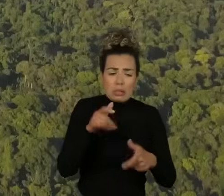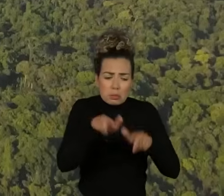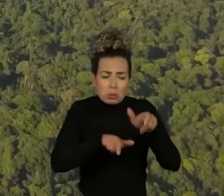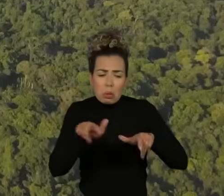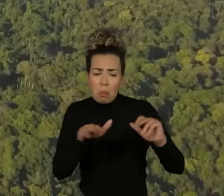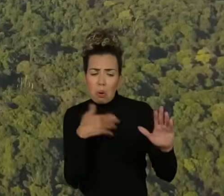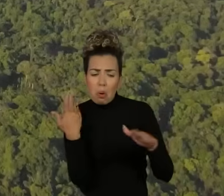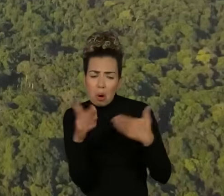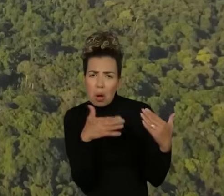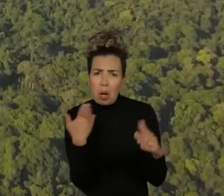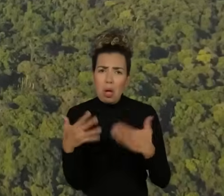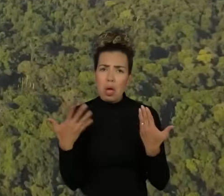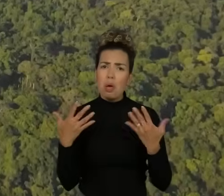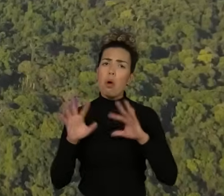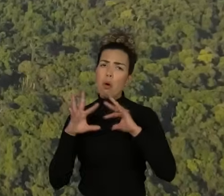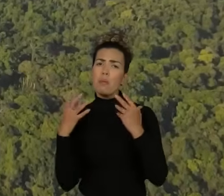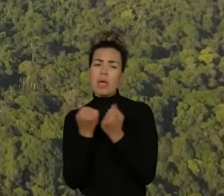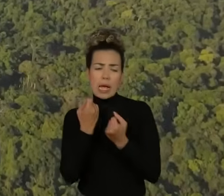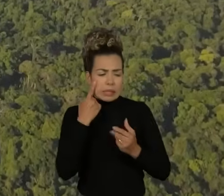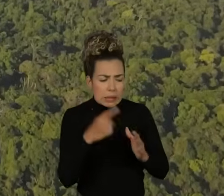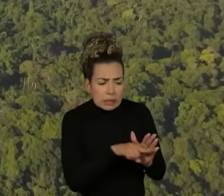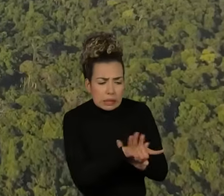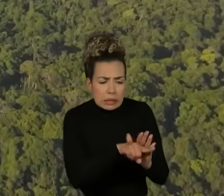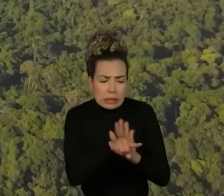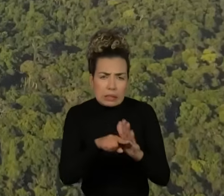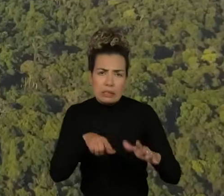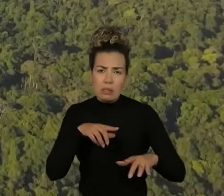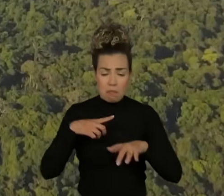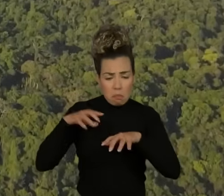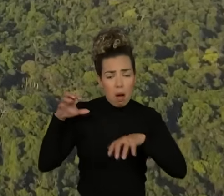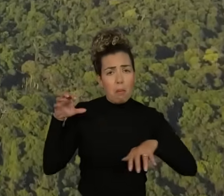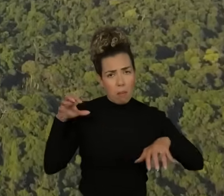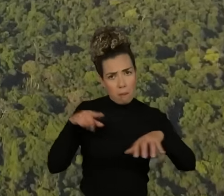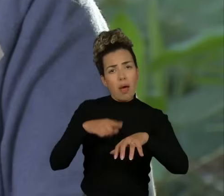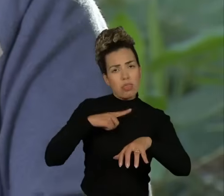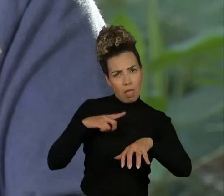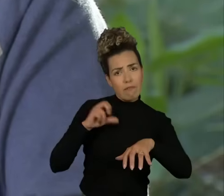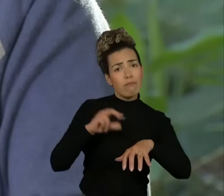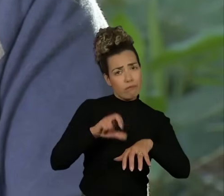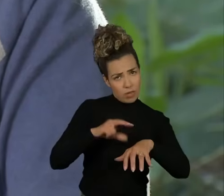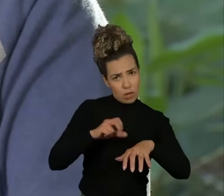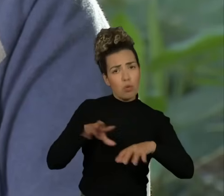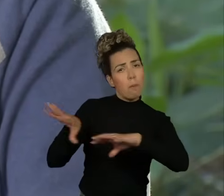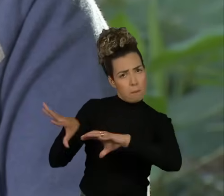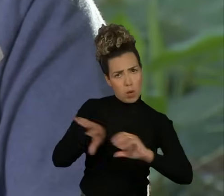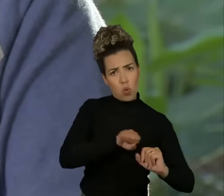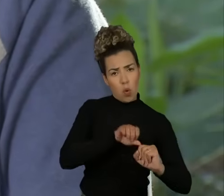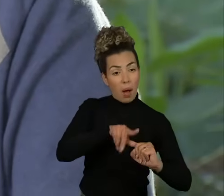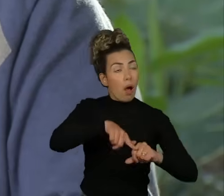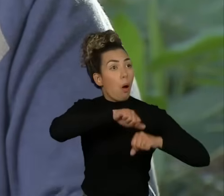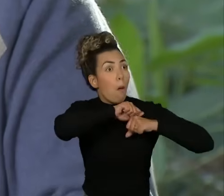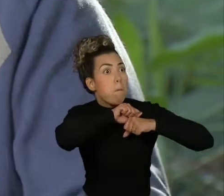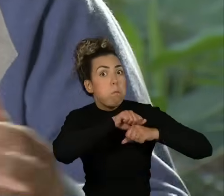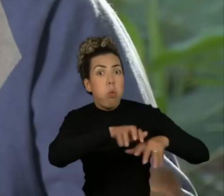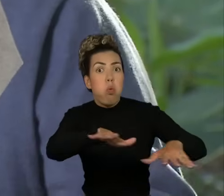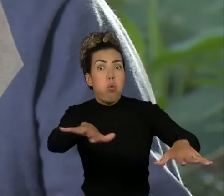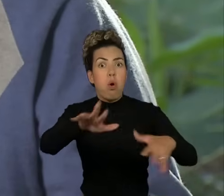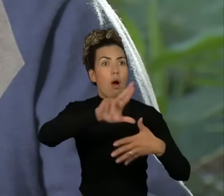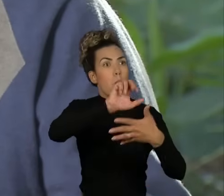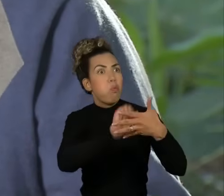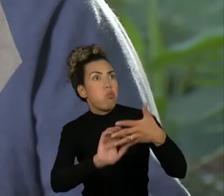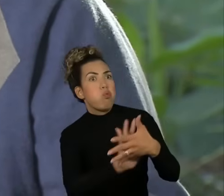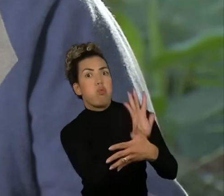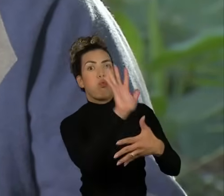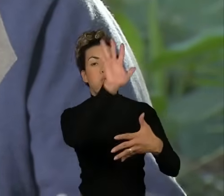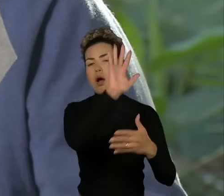tentar identificar, e isso não se expande, porque são populações muito pequenas e que têm pouquíssimo